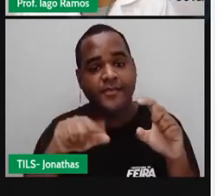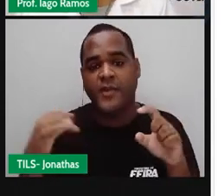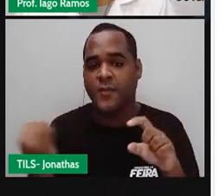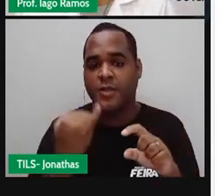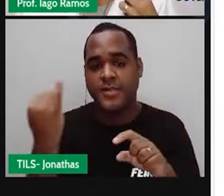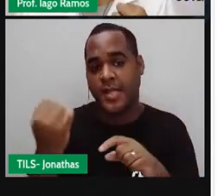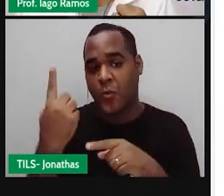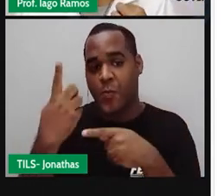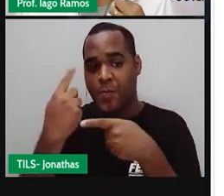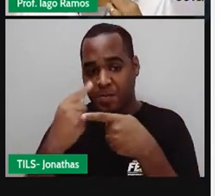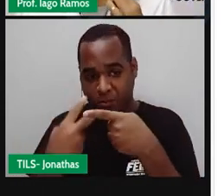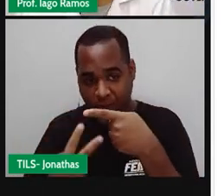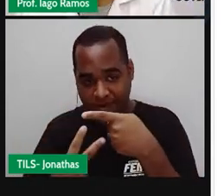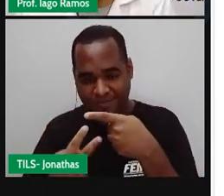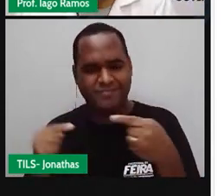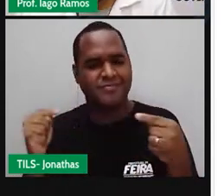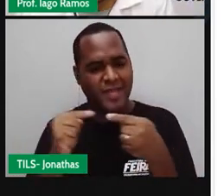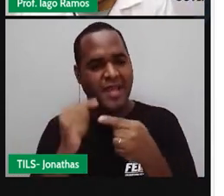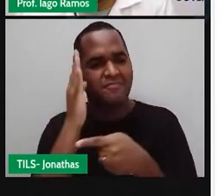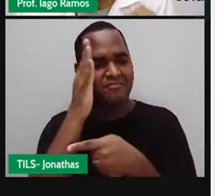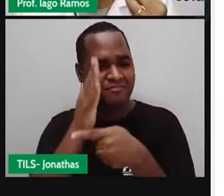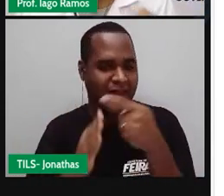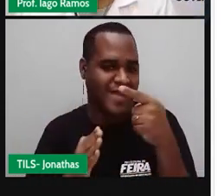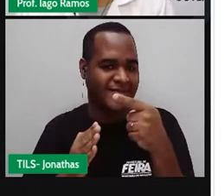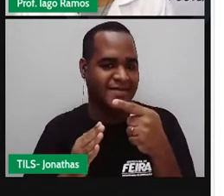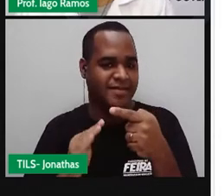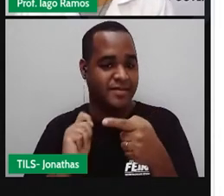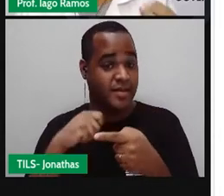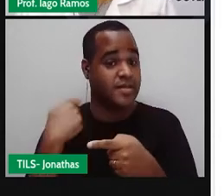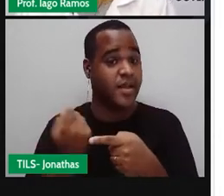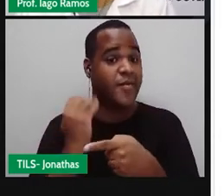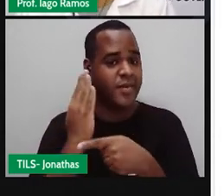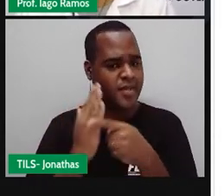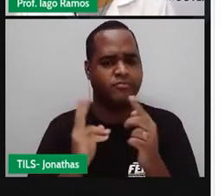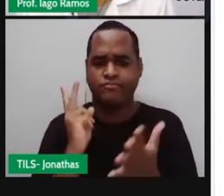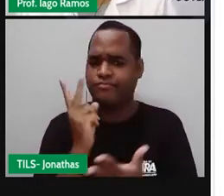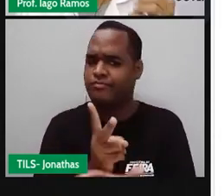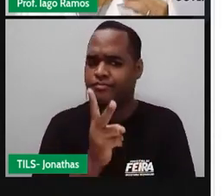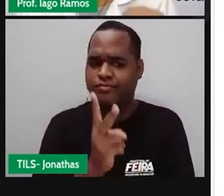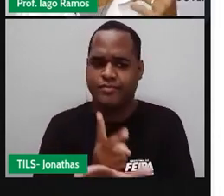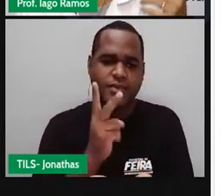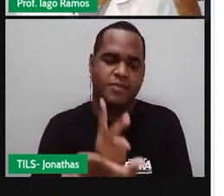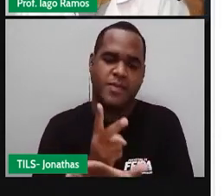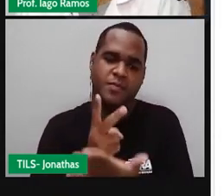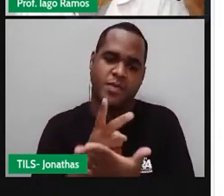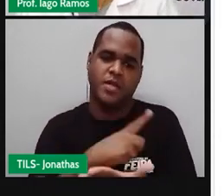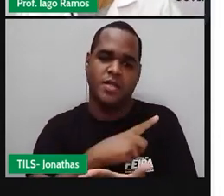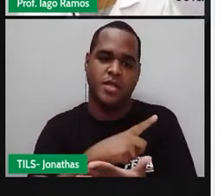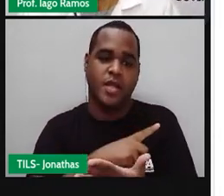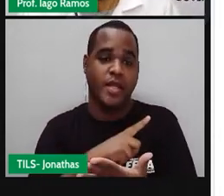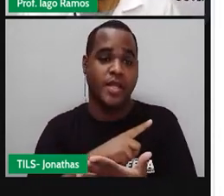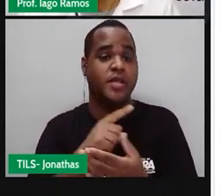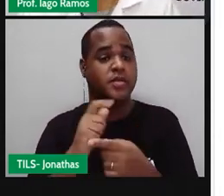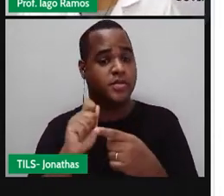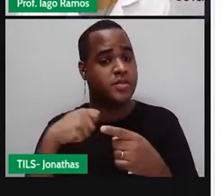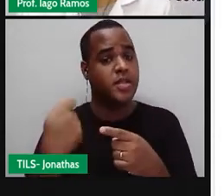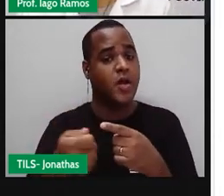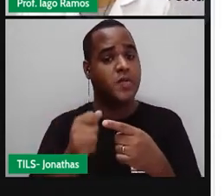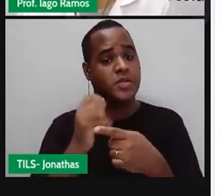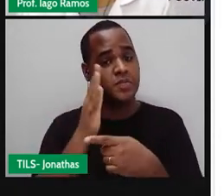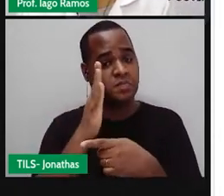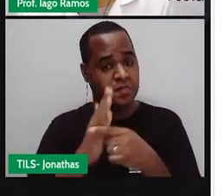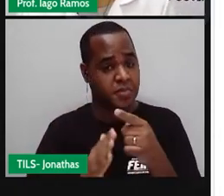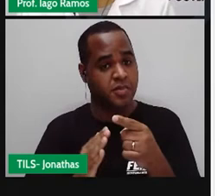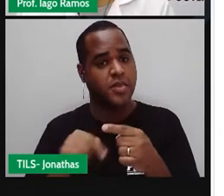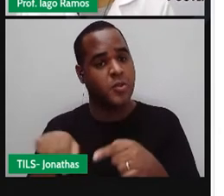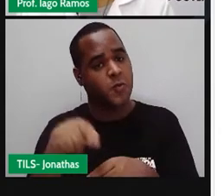um meio representa metade sempre Professor sempre falou da fração meio ou